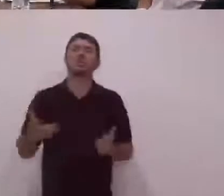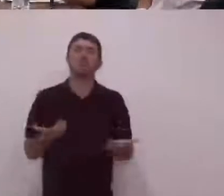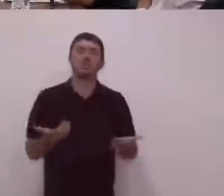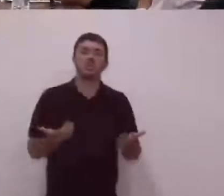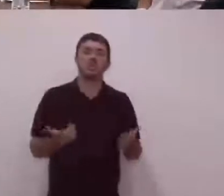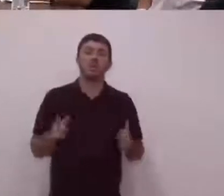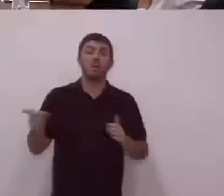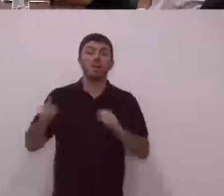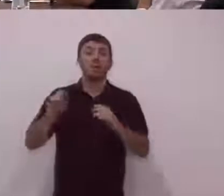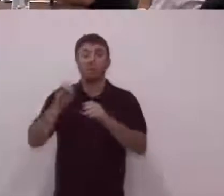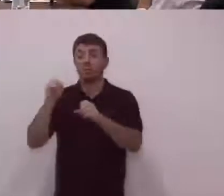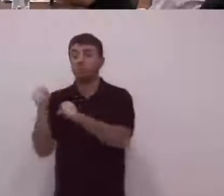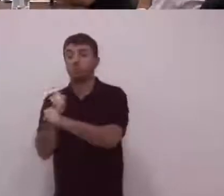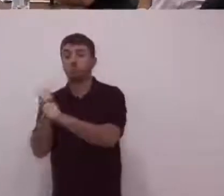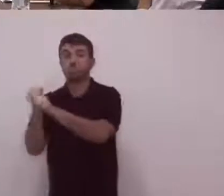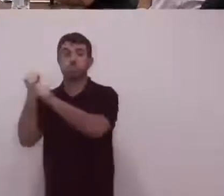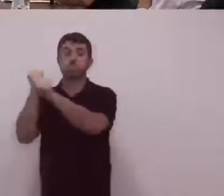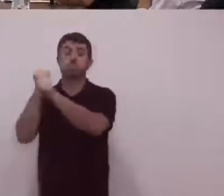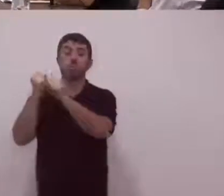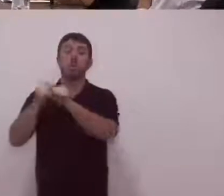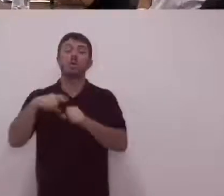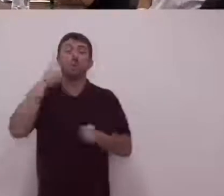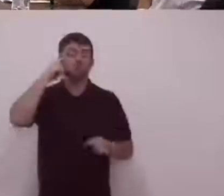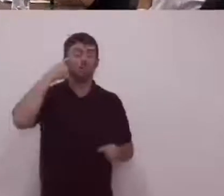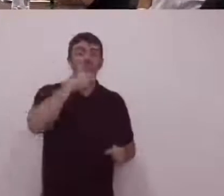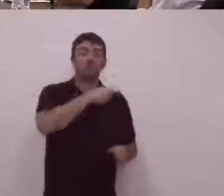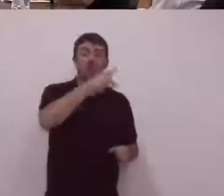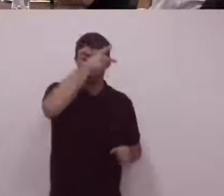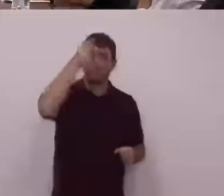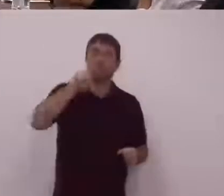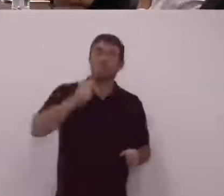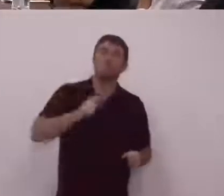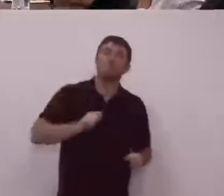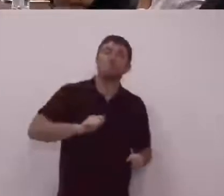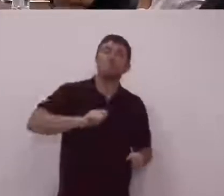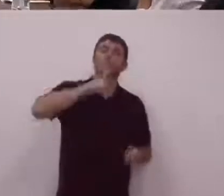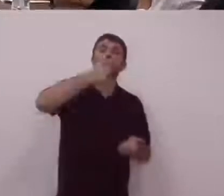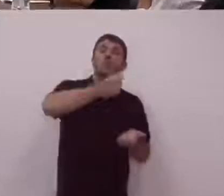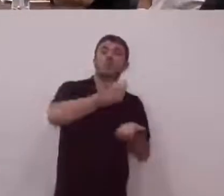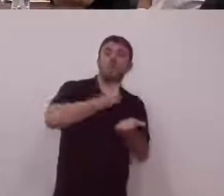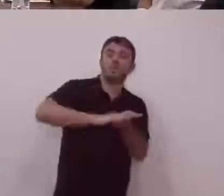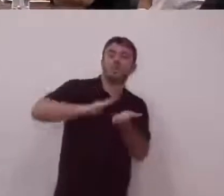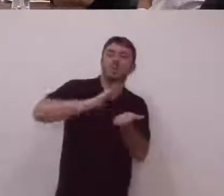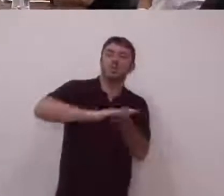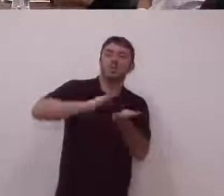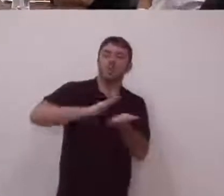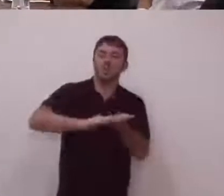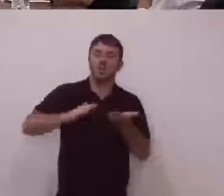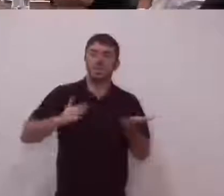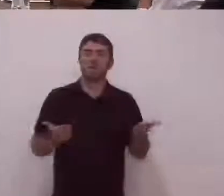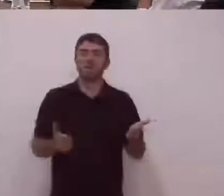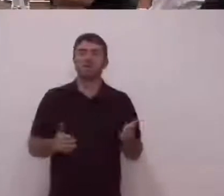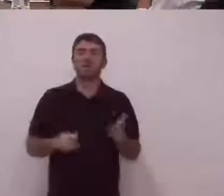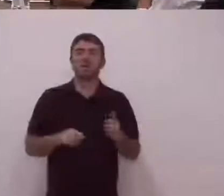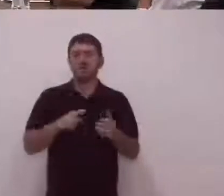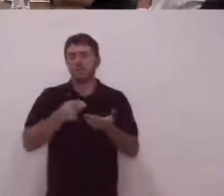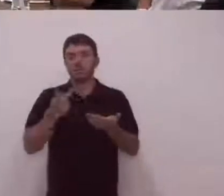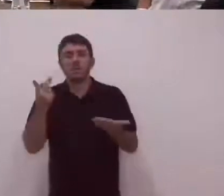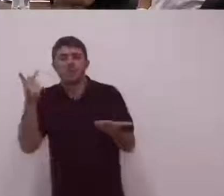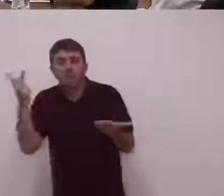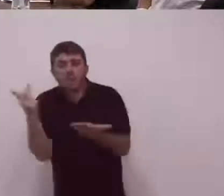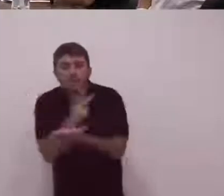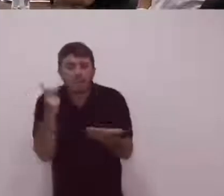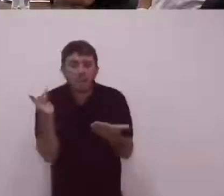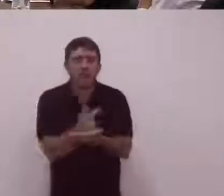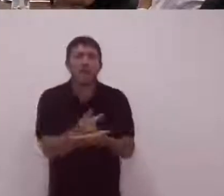gerado um custo enorme para o município. A denúncia da irregularidade surgiu logo depois e, por conta dos